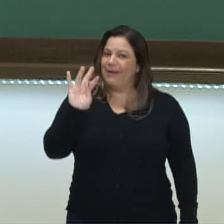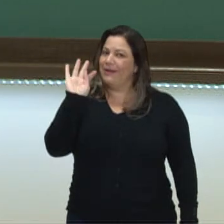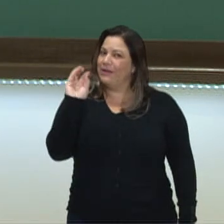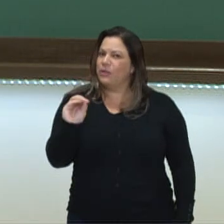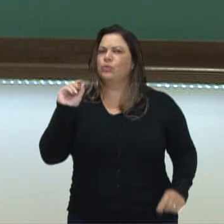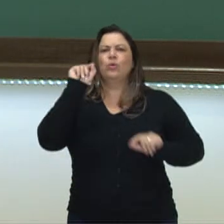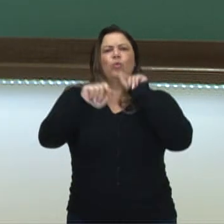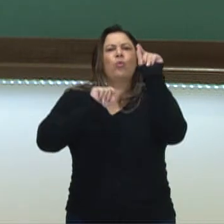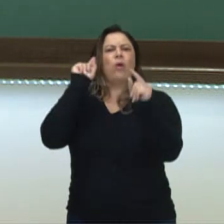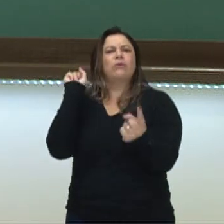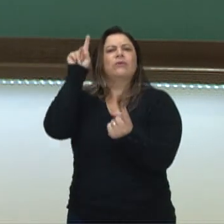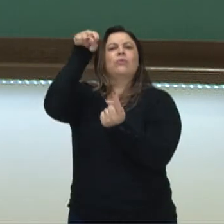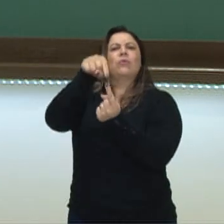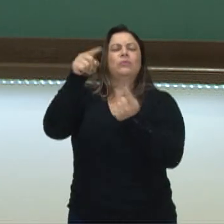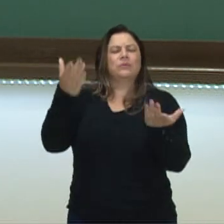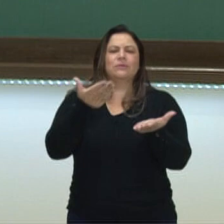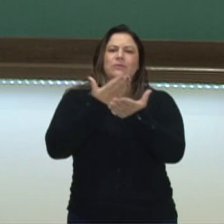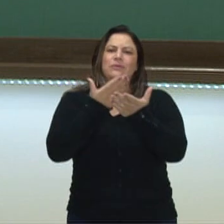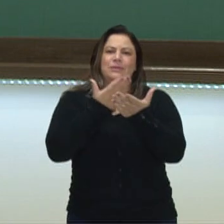aula de matemática hoje.